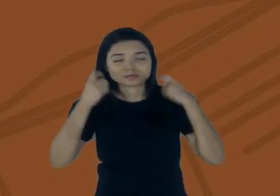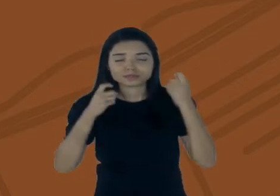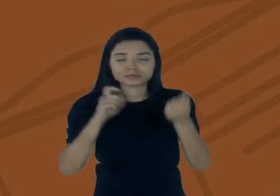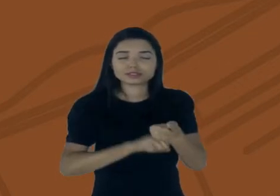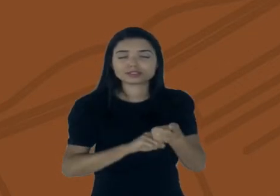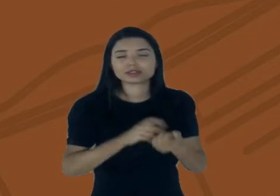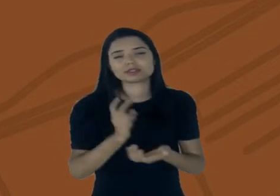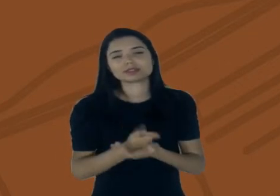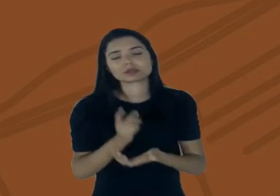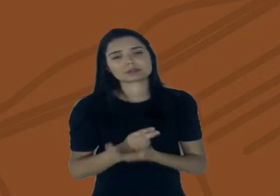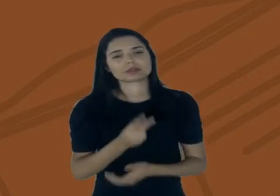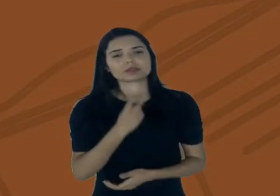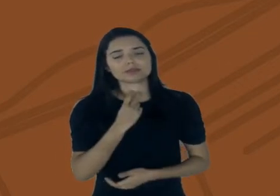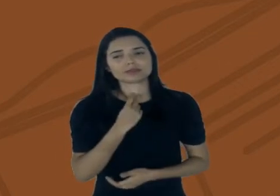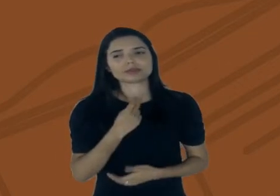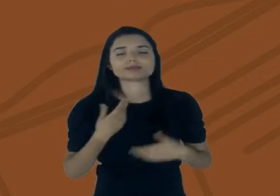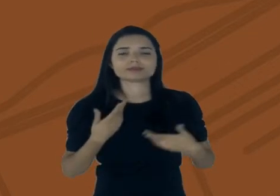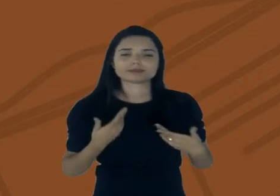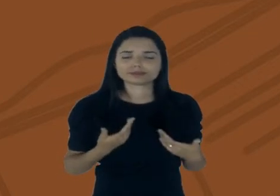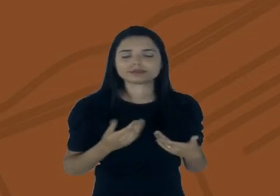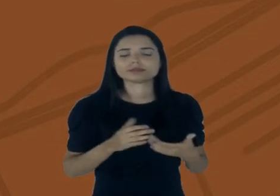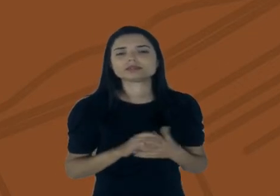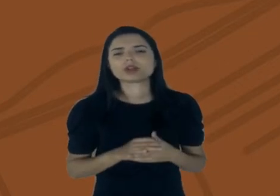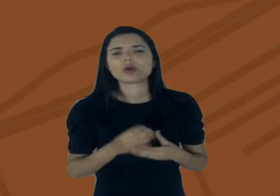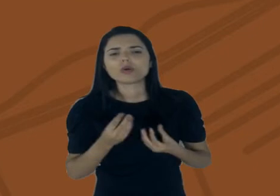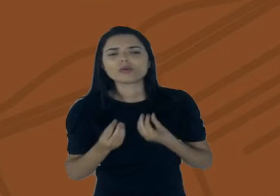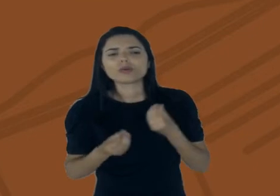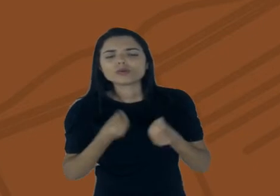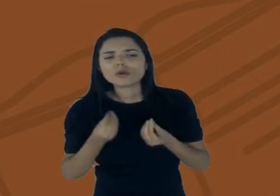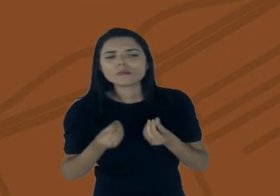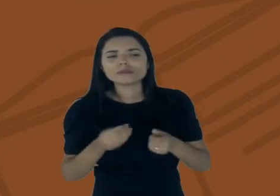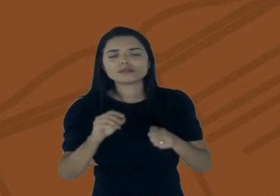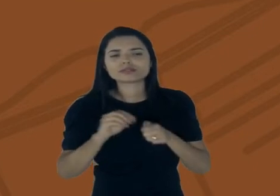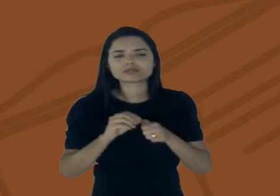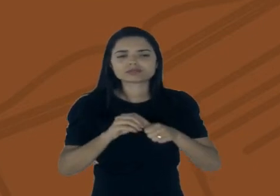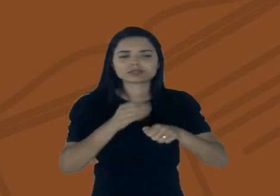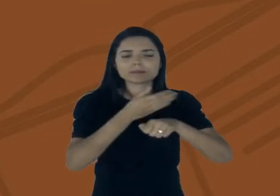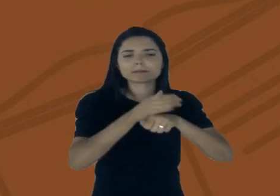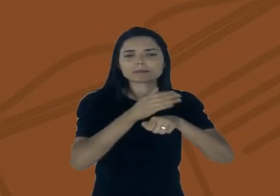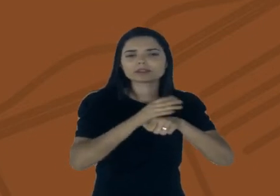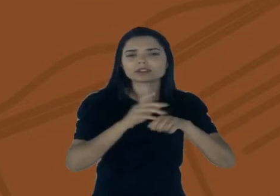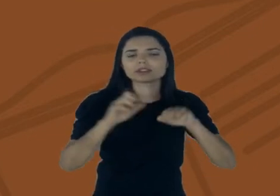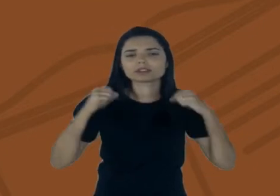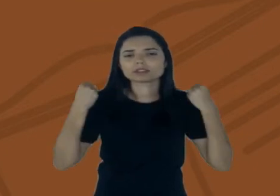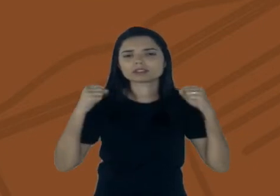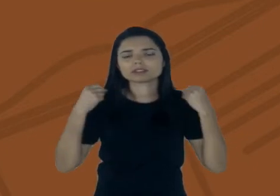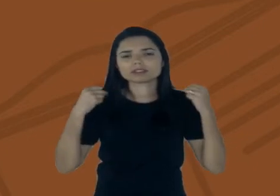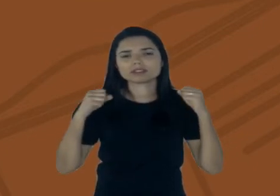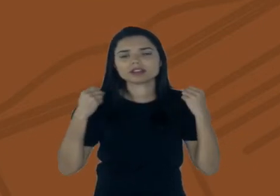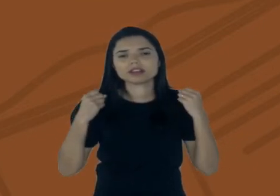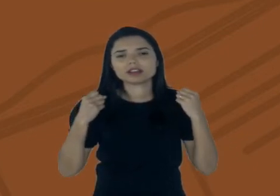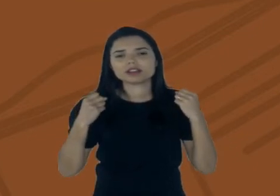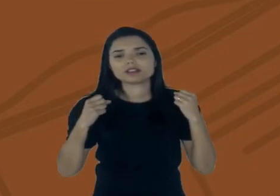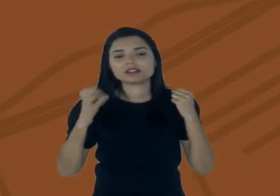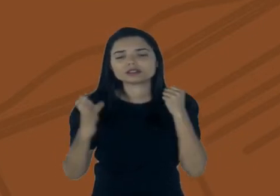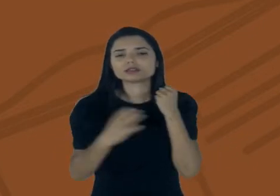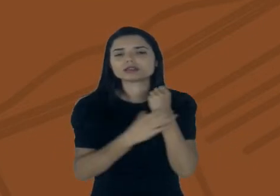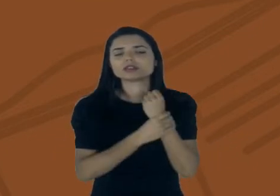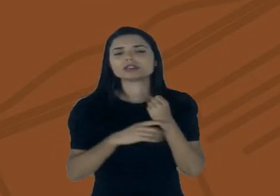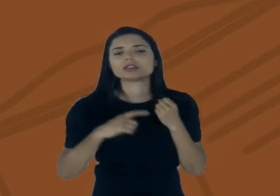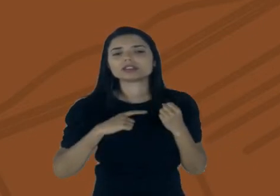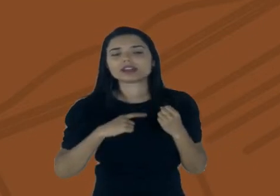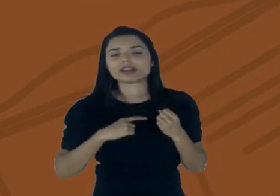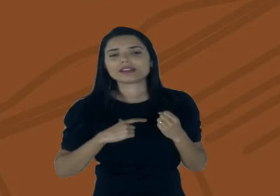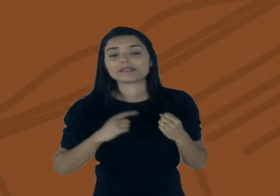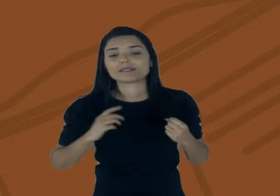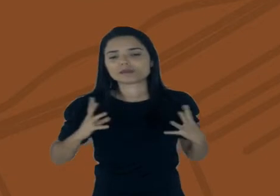E aí, como as práticas de exercícios físicos garantem uma boa qualidade de vida às pessoas com hipertensão. Então